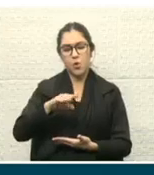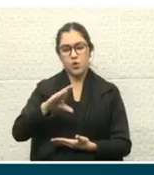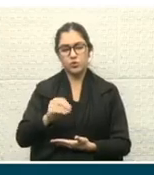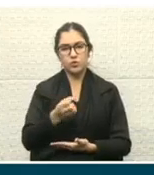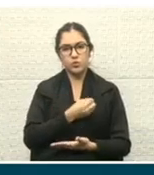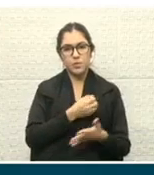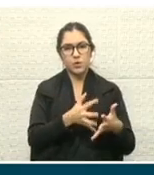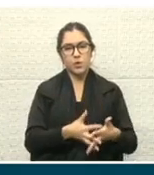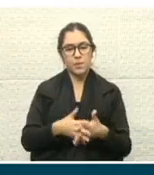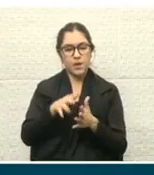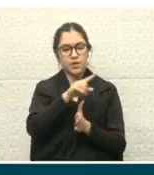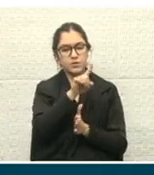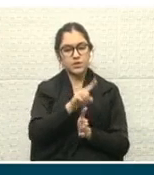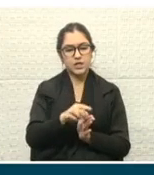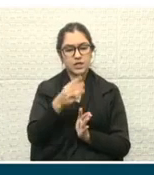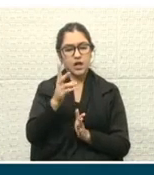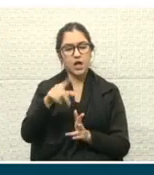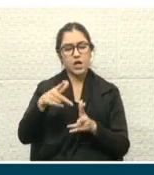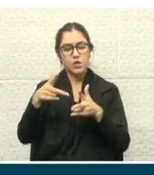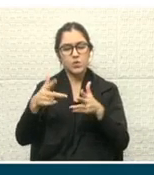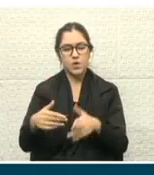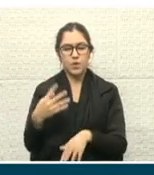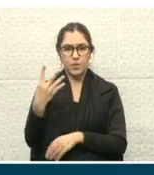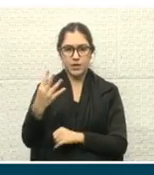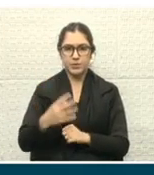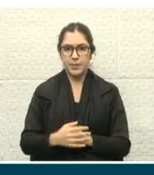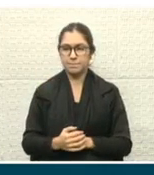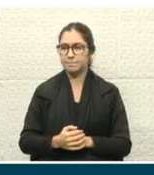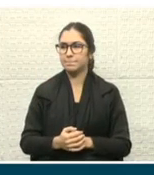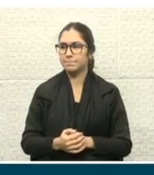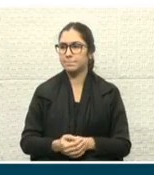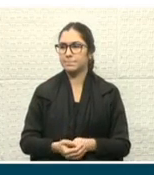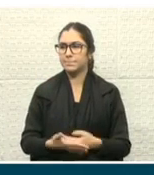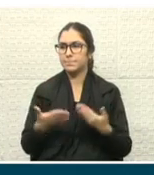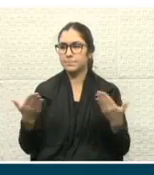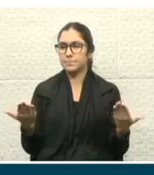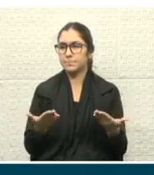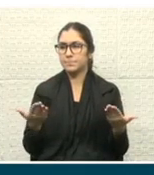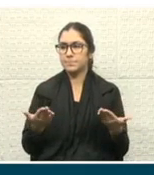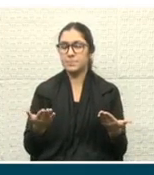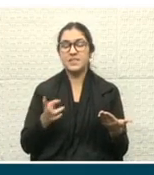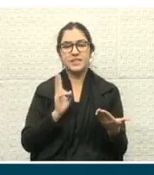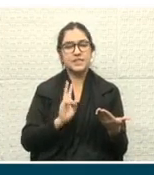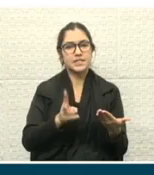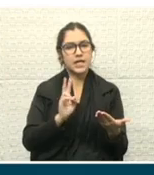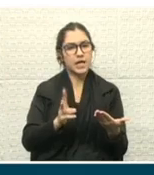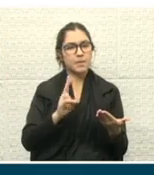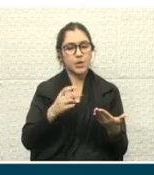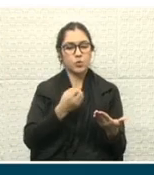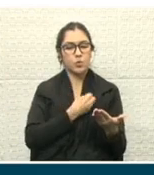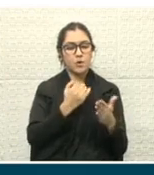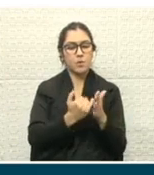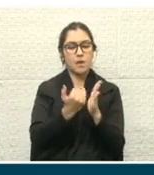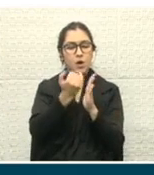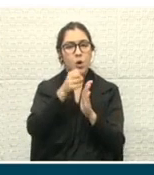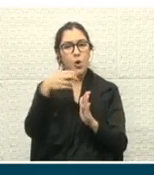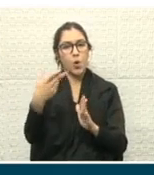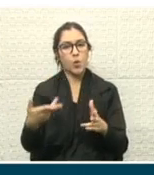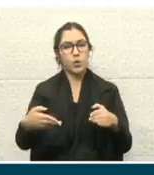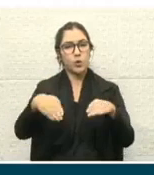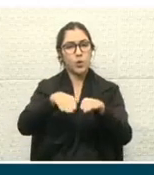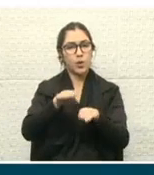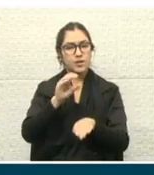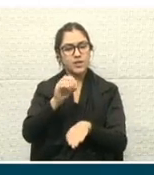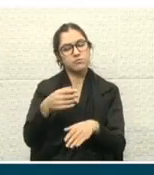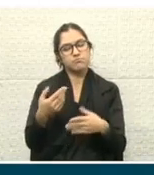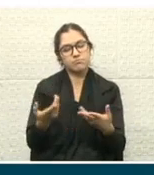número complexo Z3 é igual a 4. Módulo sempre é um número maior ou igual a 0. Por isso